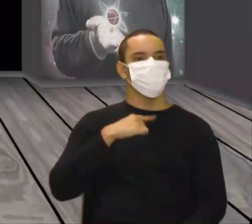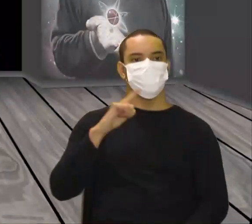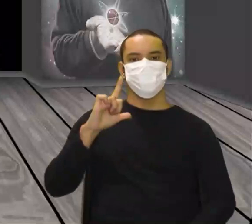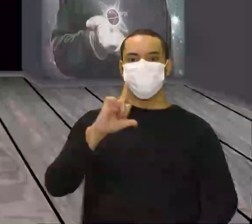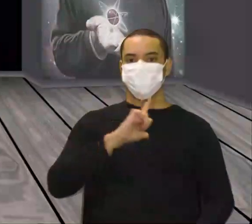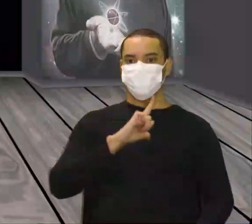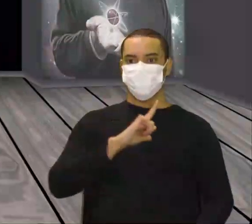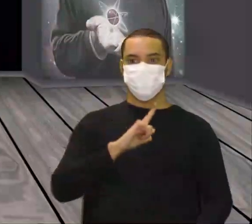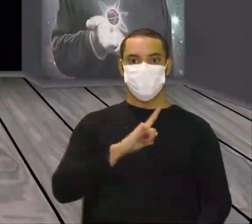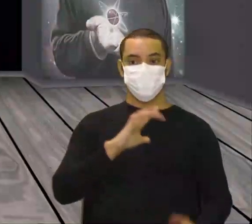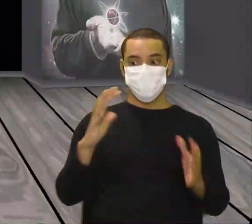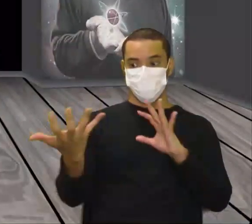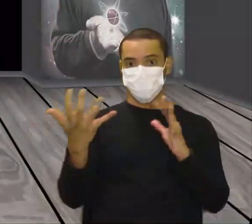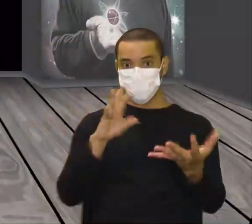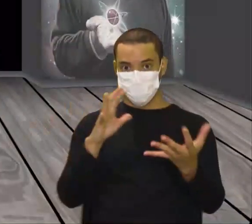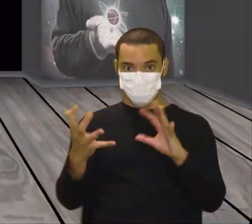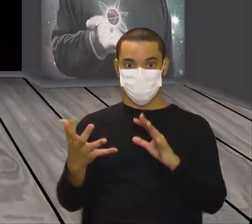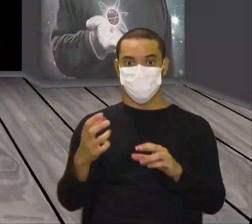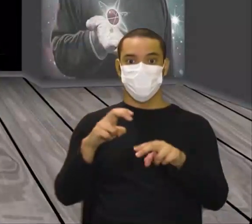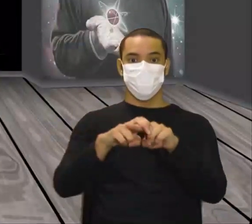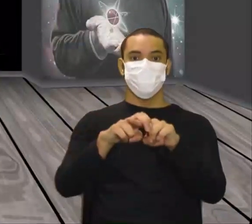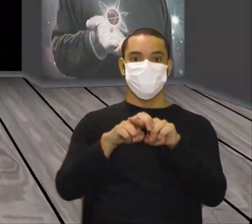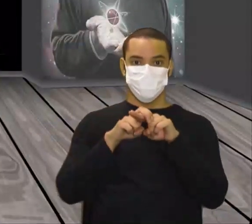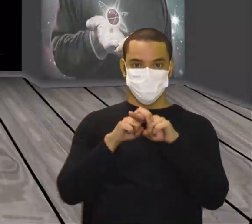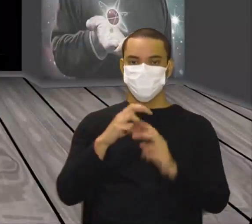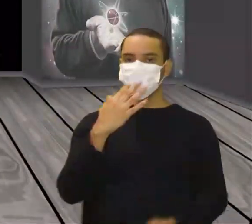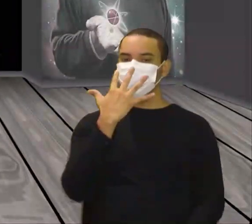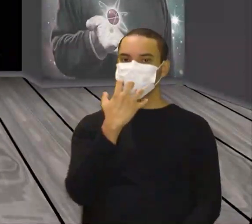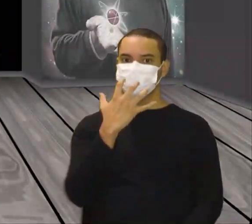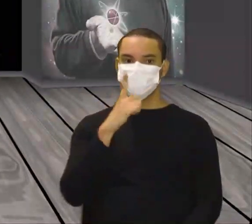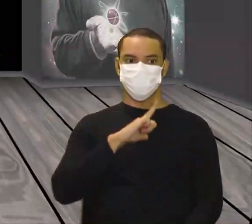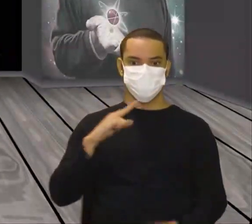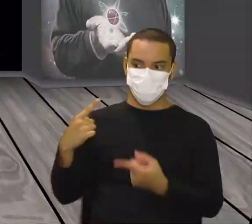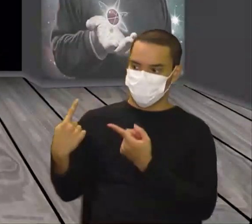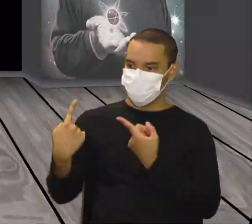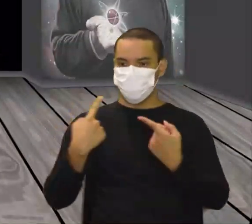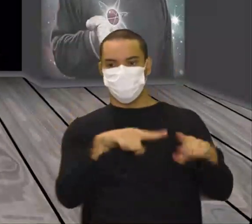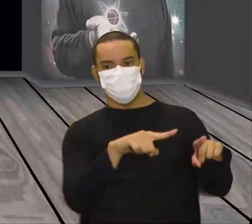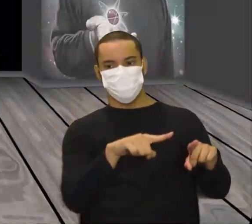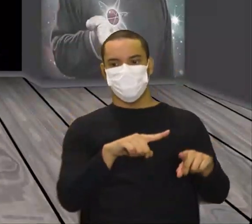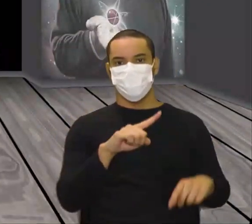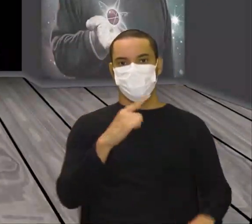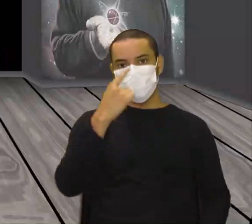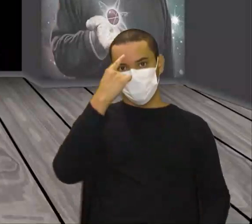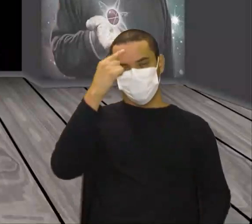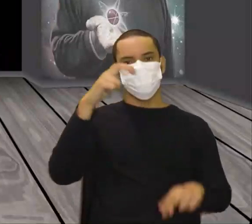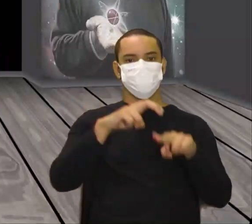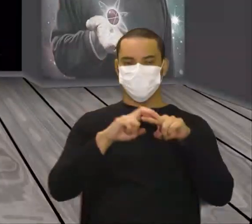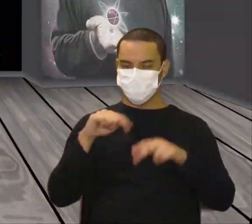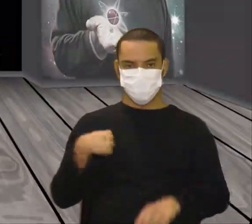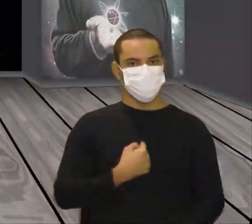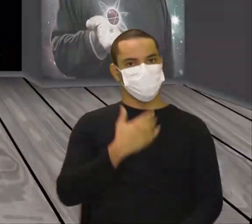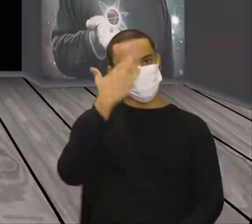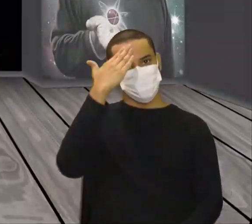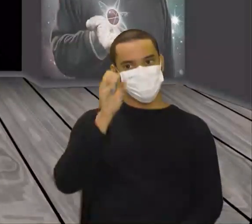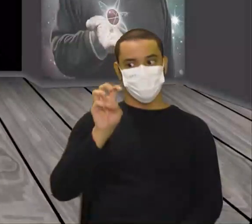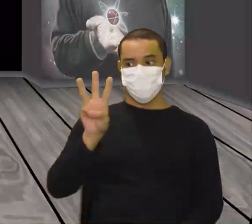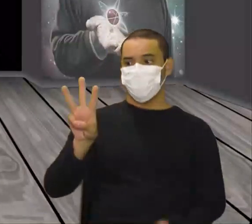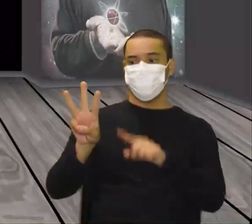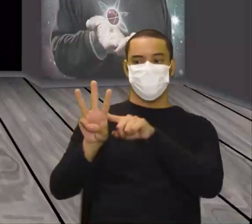espaço-tempo. E Einstein veio totalmente contra essa ideia, né? Então, já sabemos aí que a 3